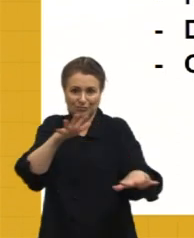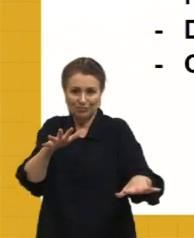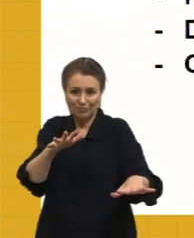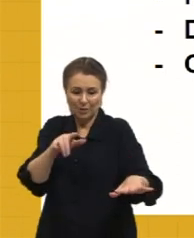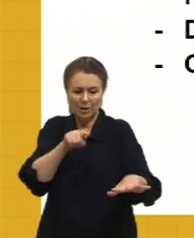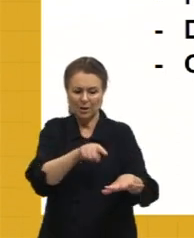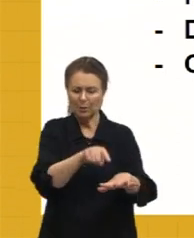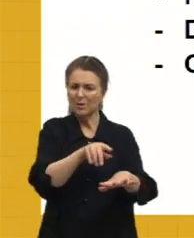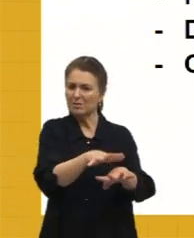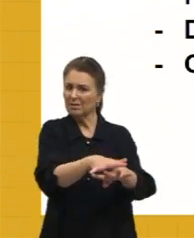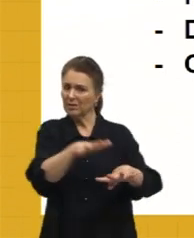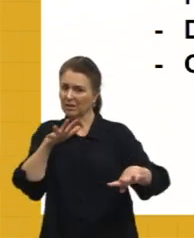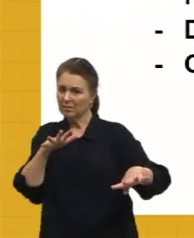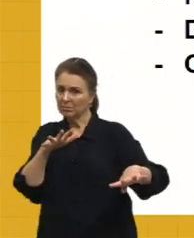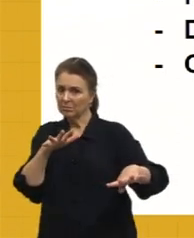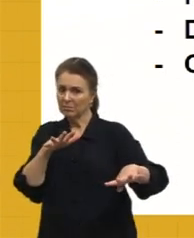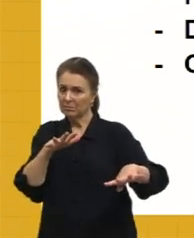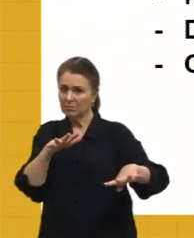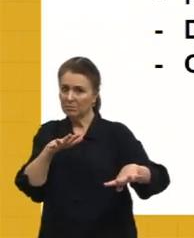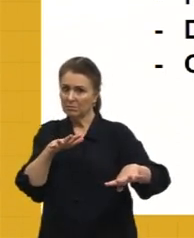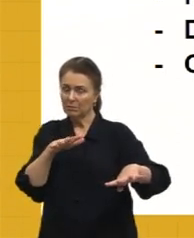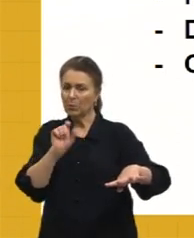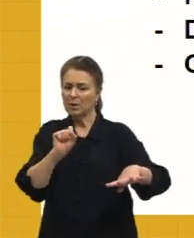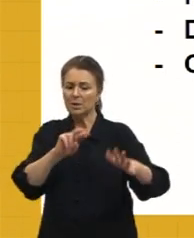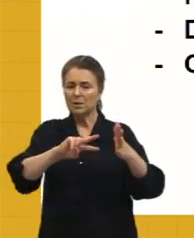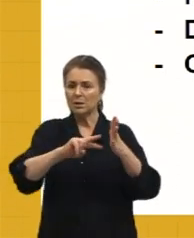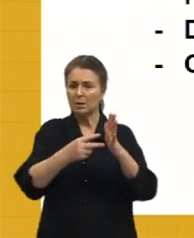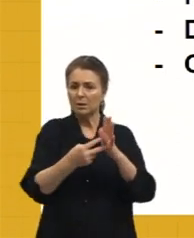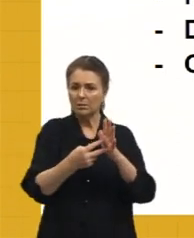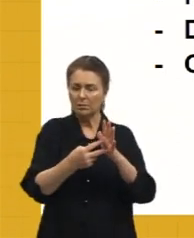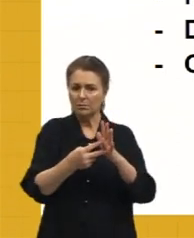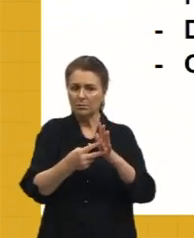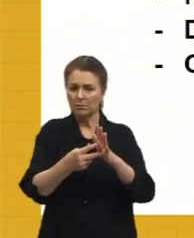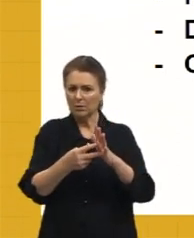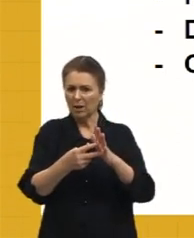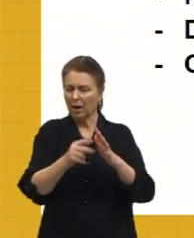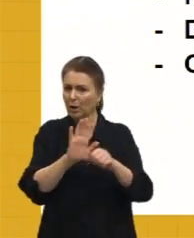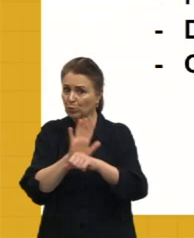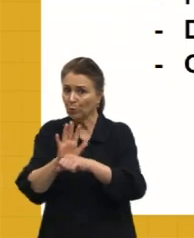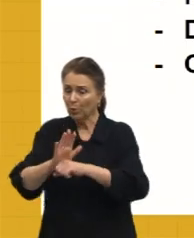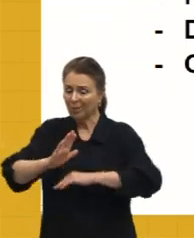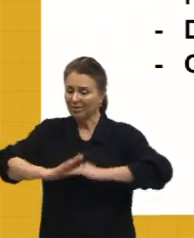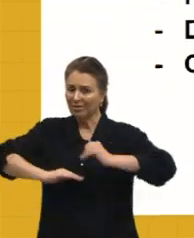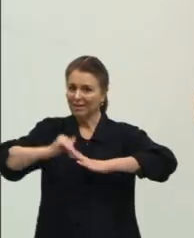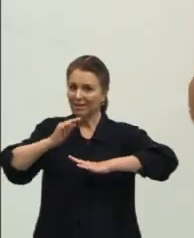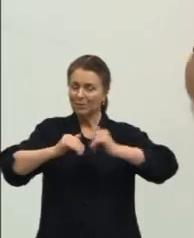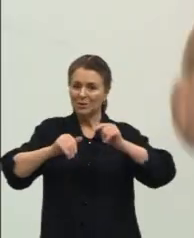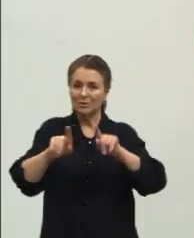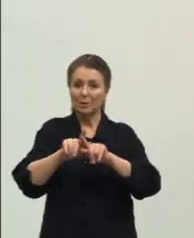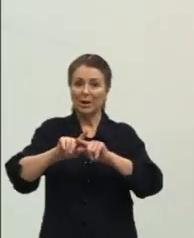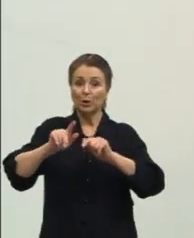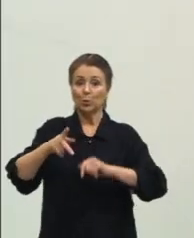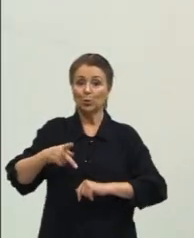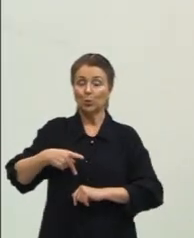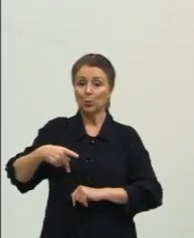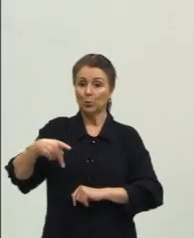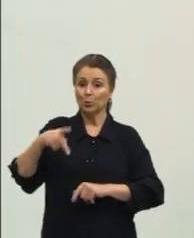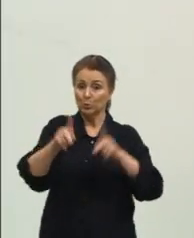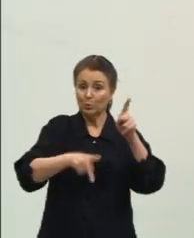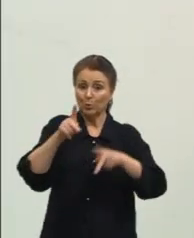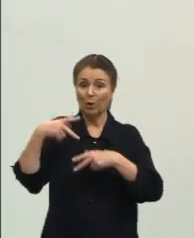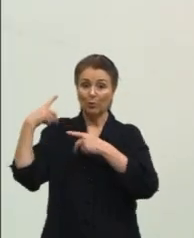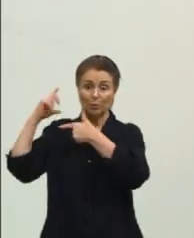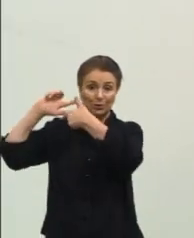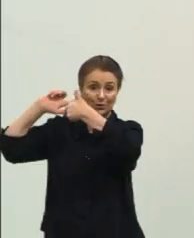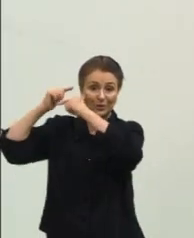essa exclusão poderia te ajudou na construção dos povos tradicionais que a